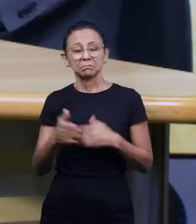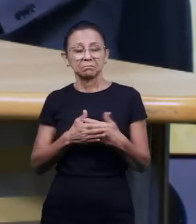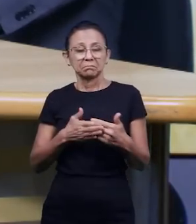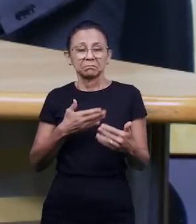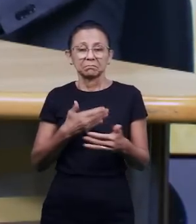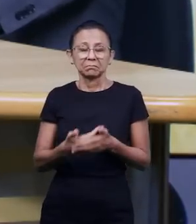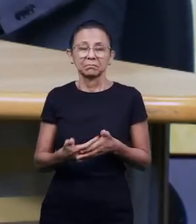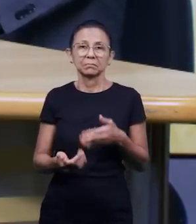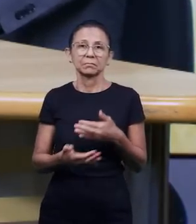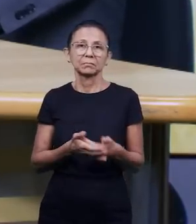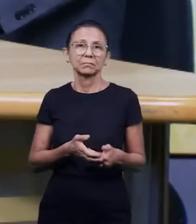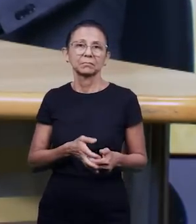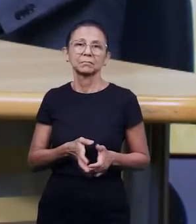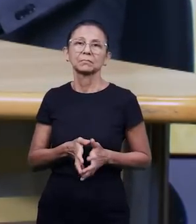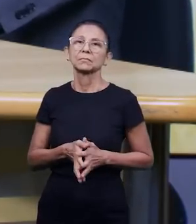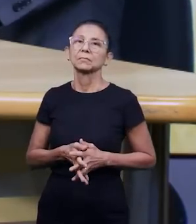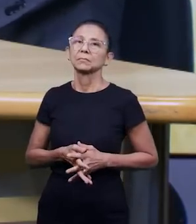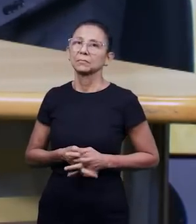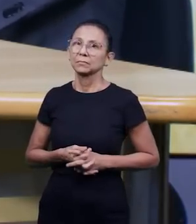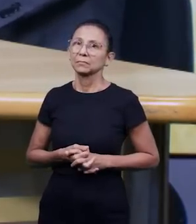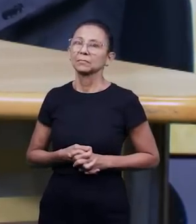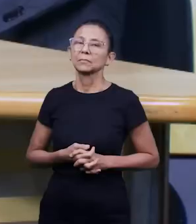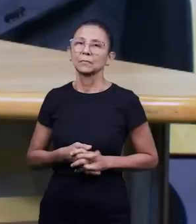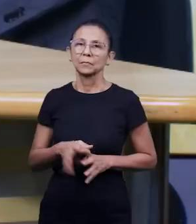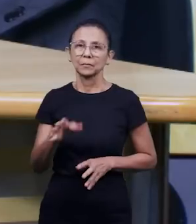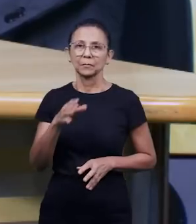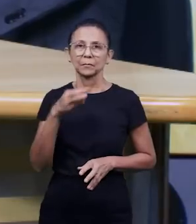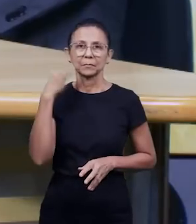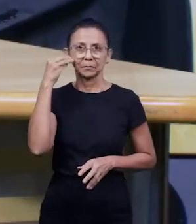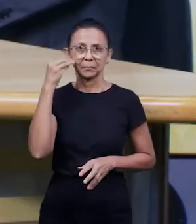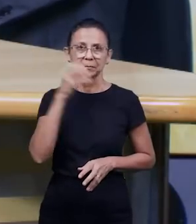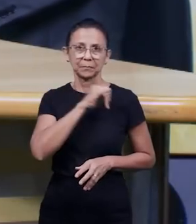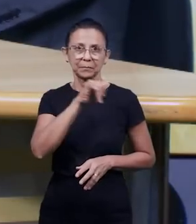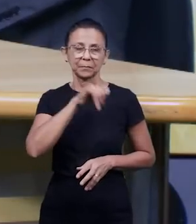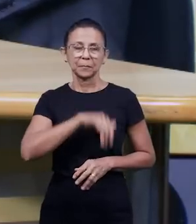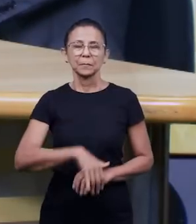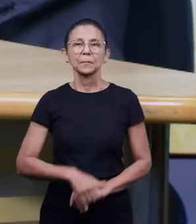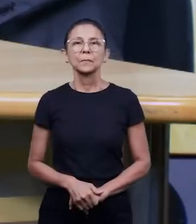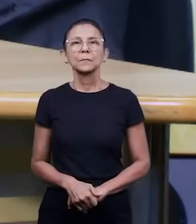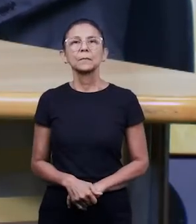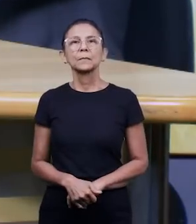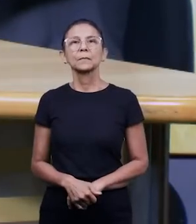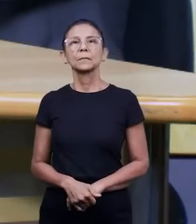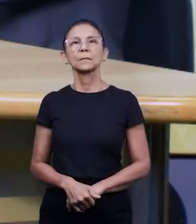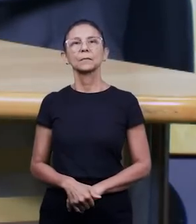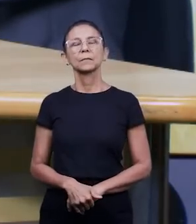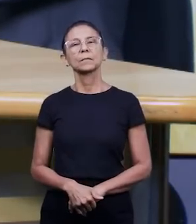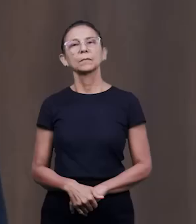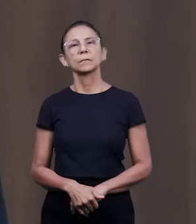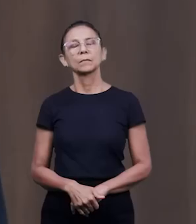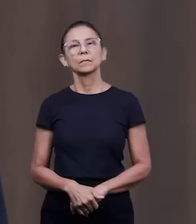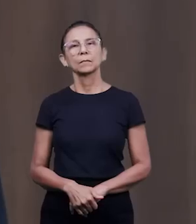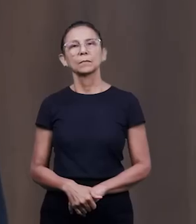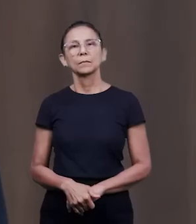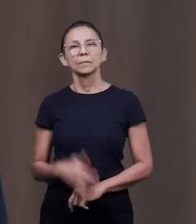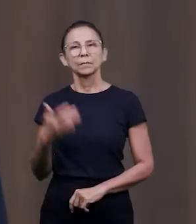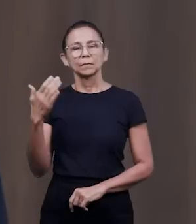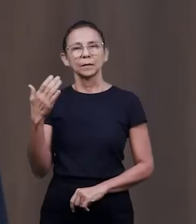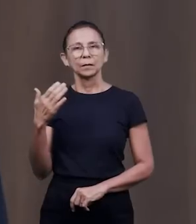um crente, um irmão, numa dificuldade? E na abordagem você vai entregar para ele